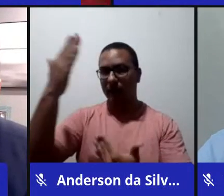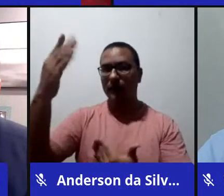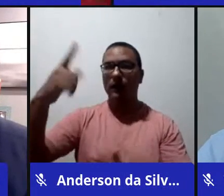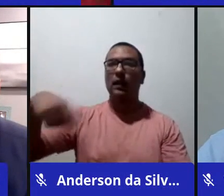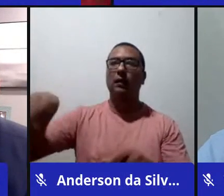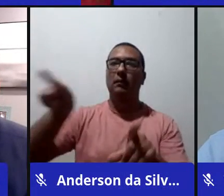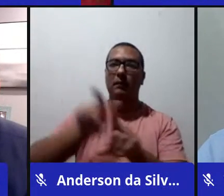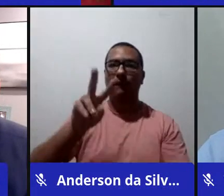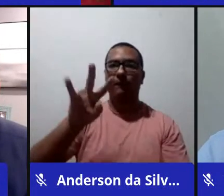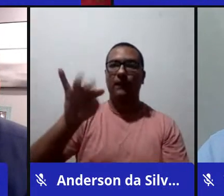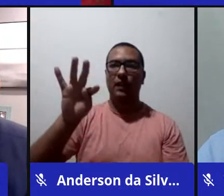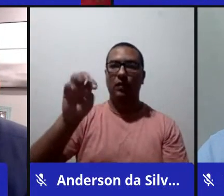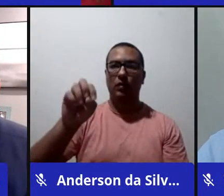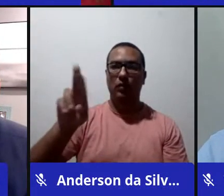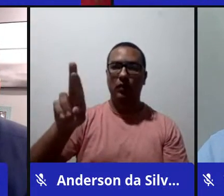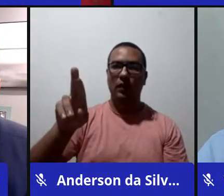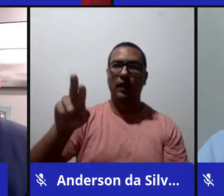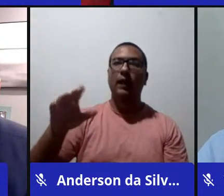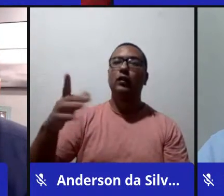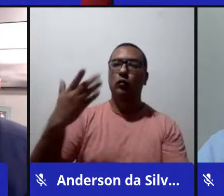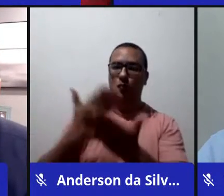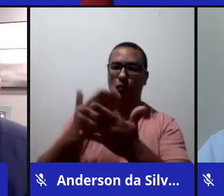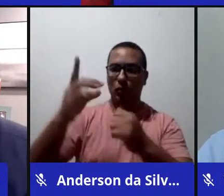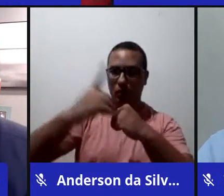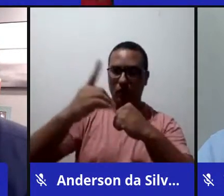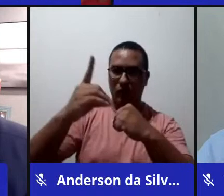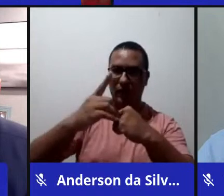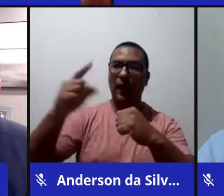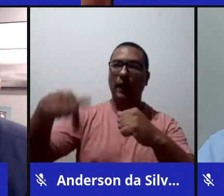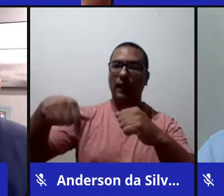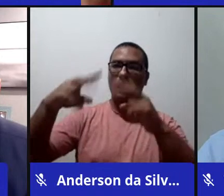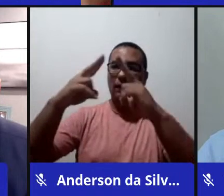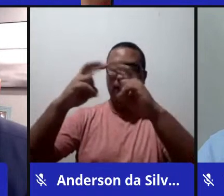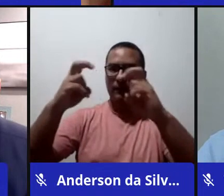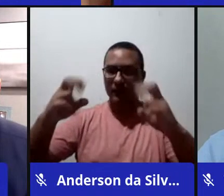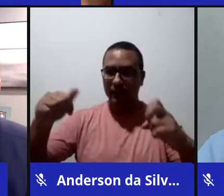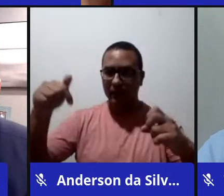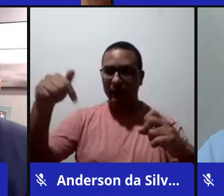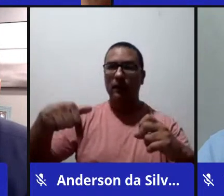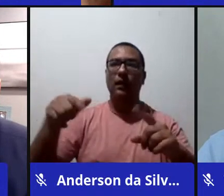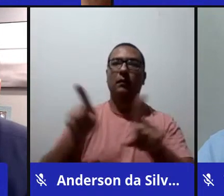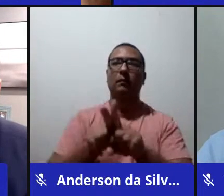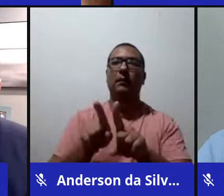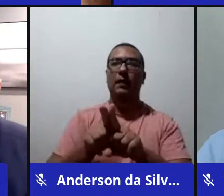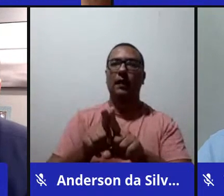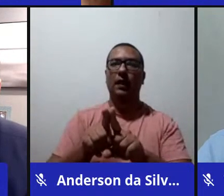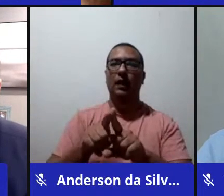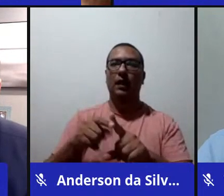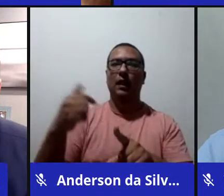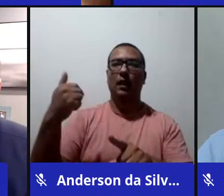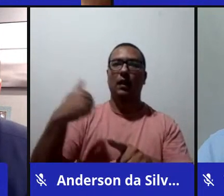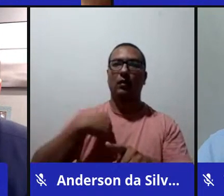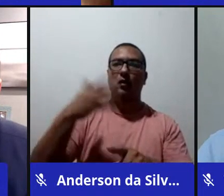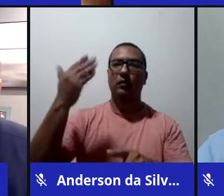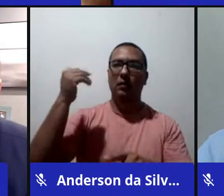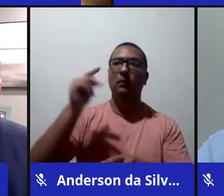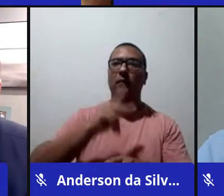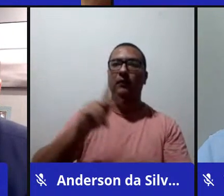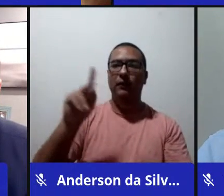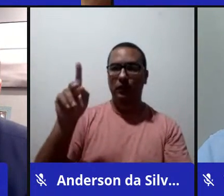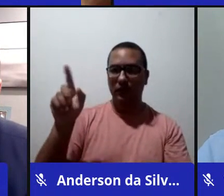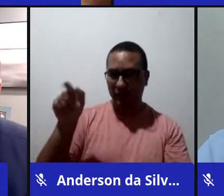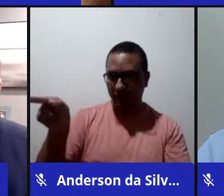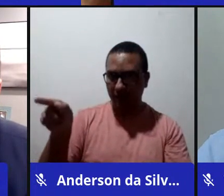do Vitor. O Vitor fez doutorado conosco aqui na Federal de Santa Catarina. Eu tive a satisfação de ser professor do